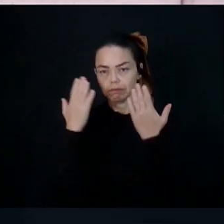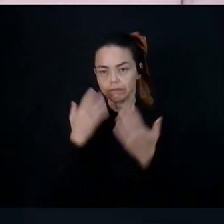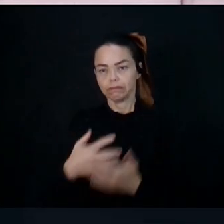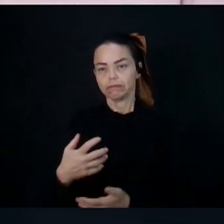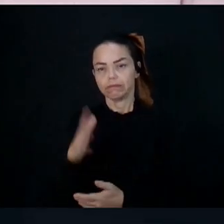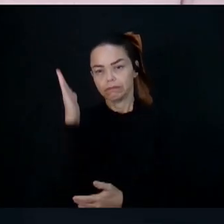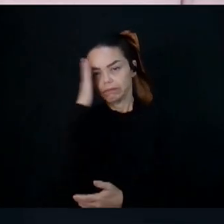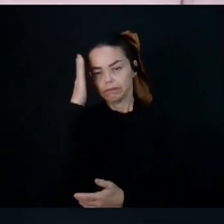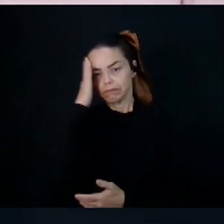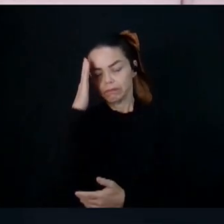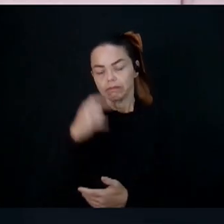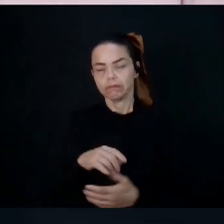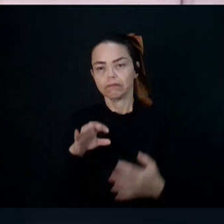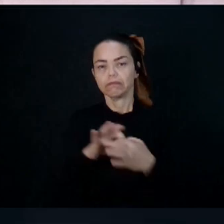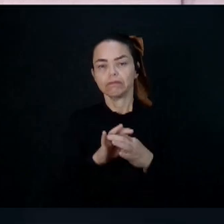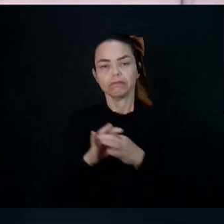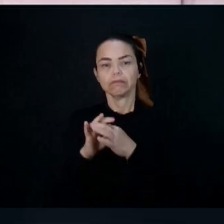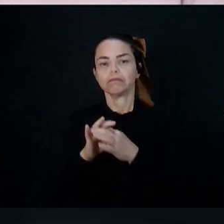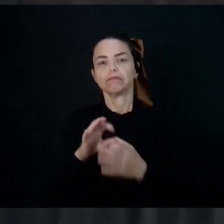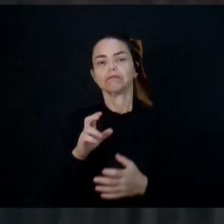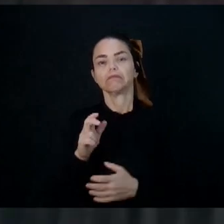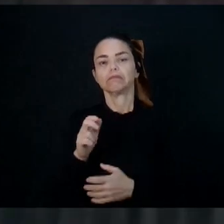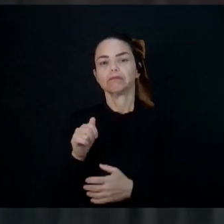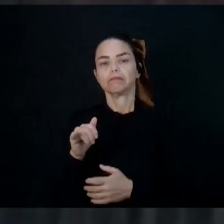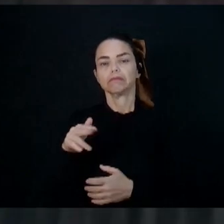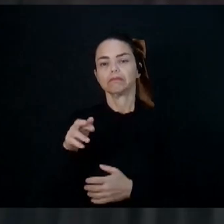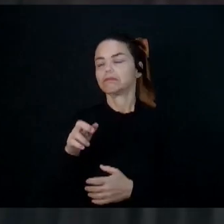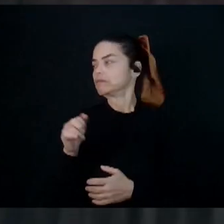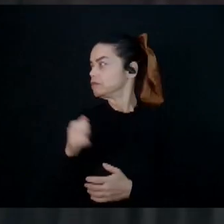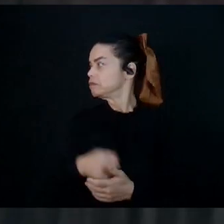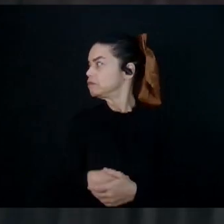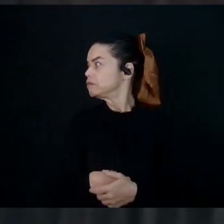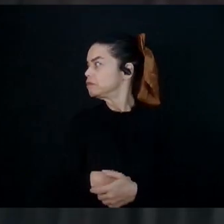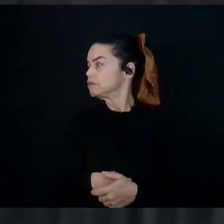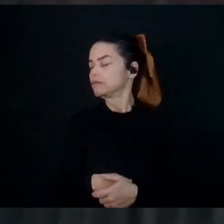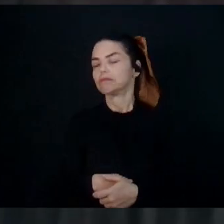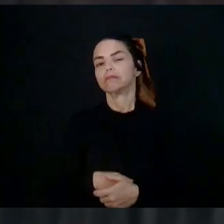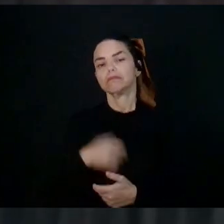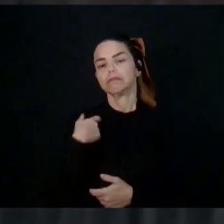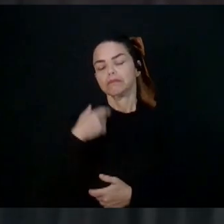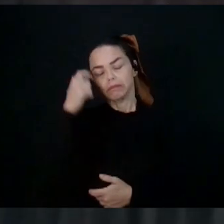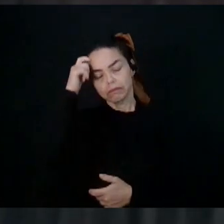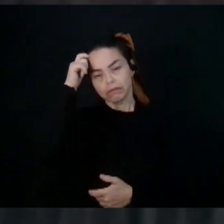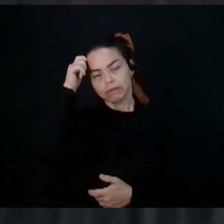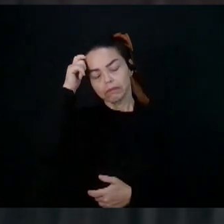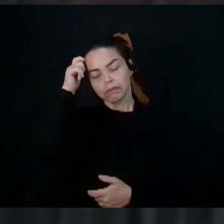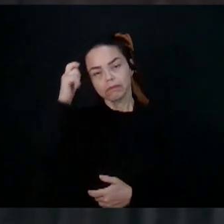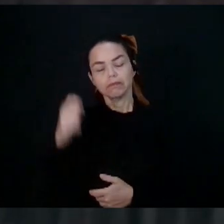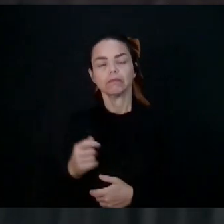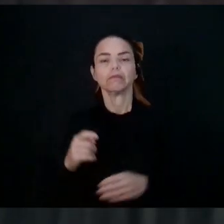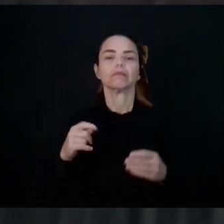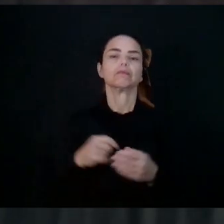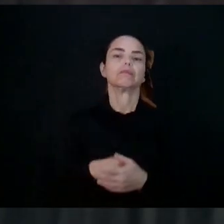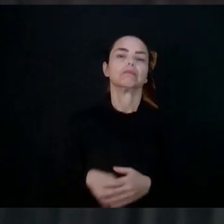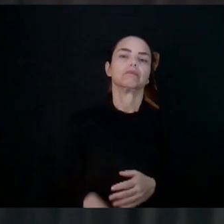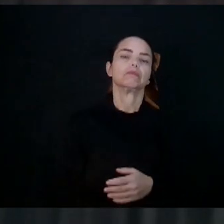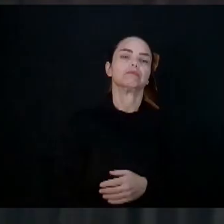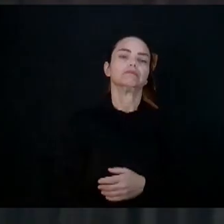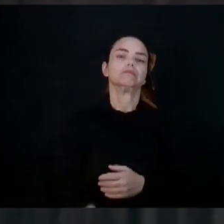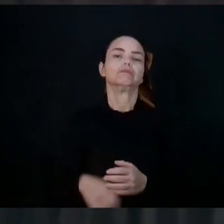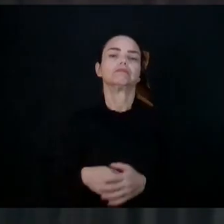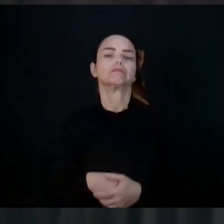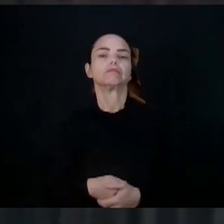de vínculo, Sinara? Vamos lá. Aí entra falando superficialmente,